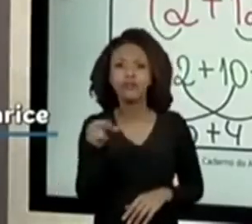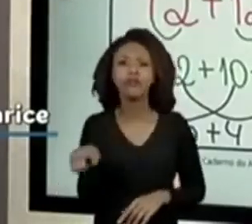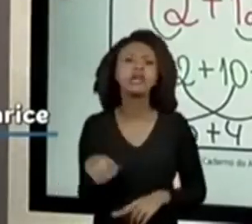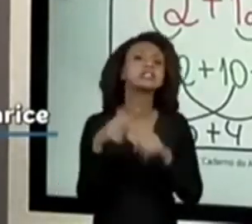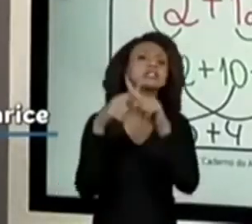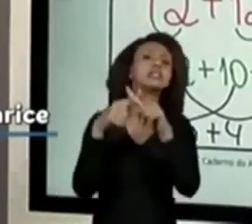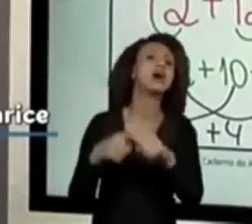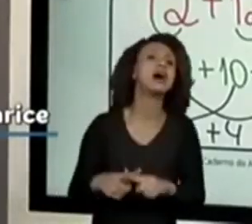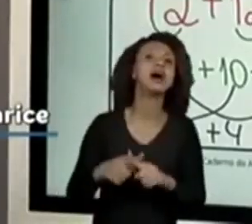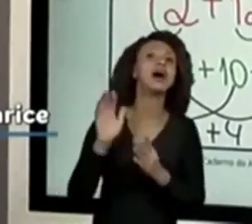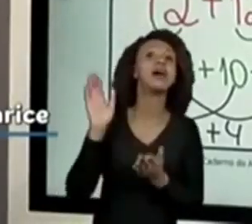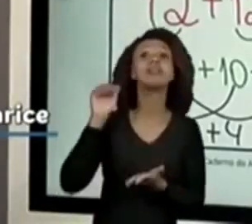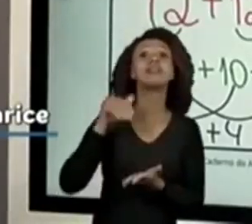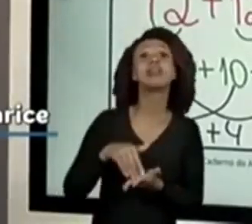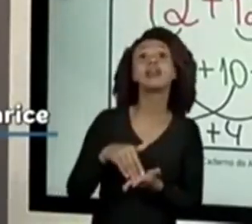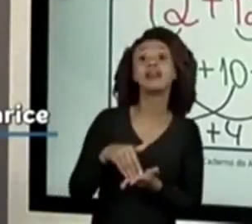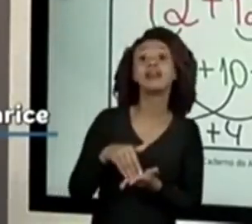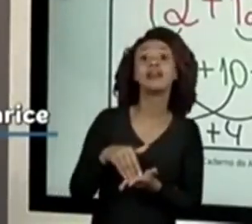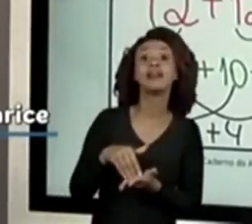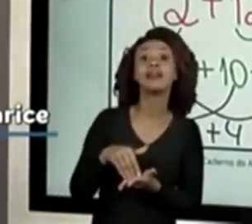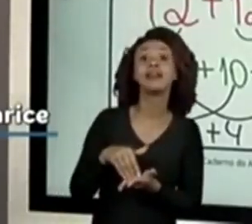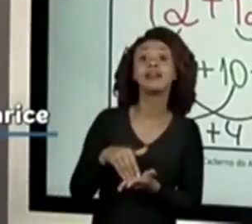até onde?